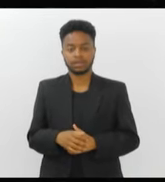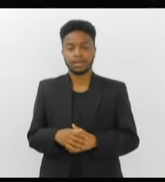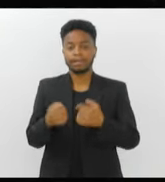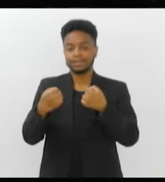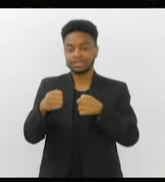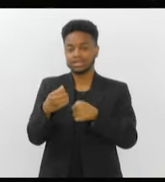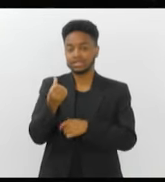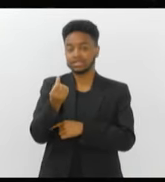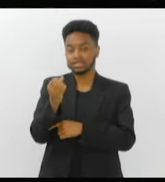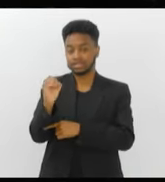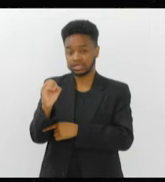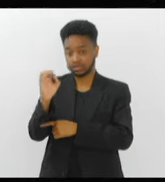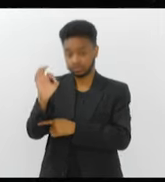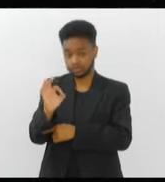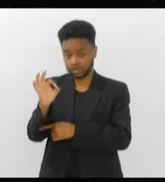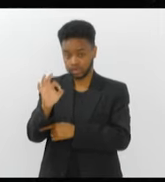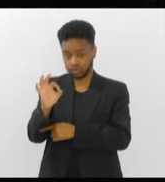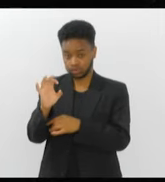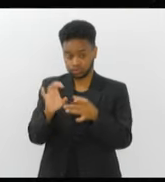60% do 1%,